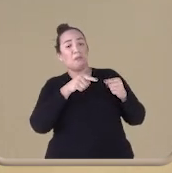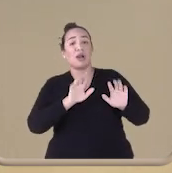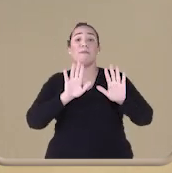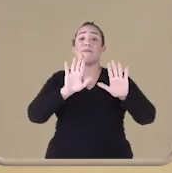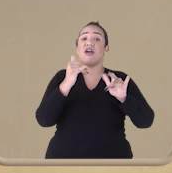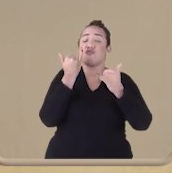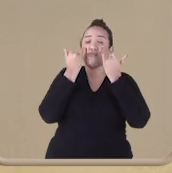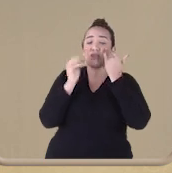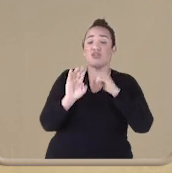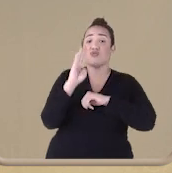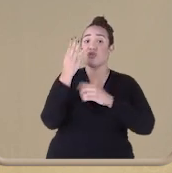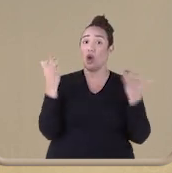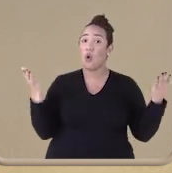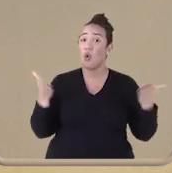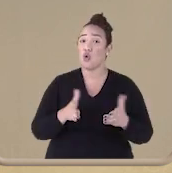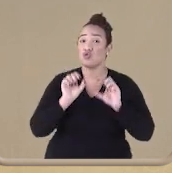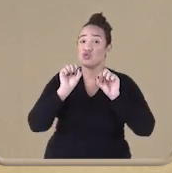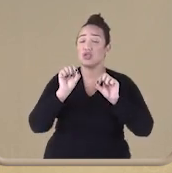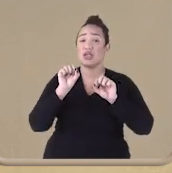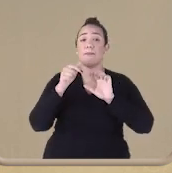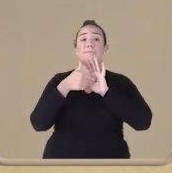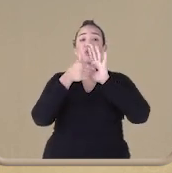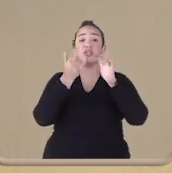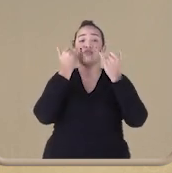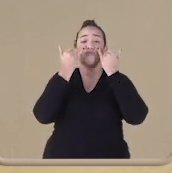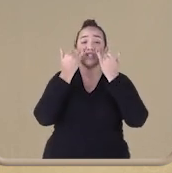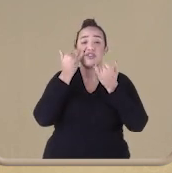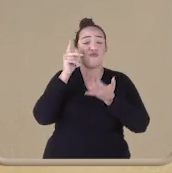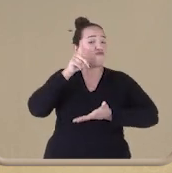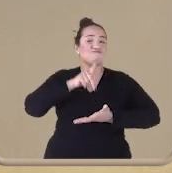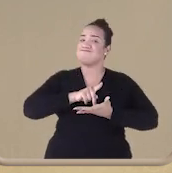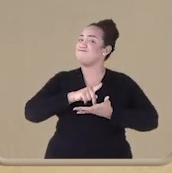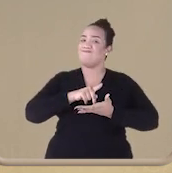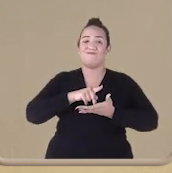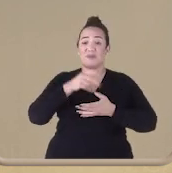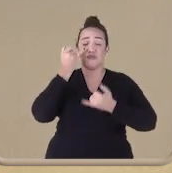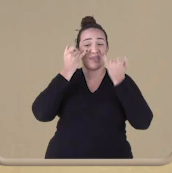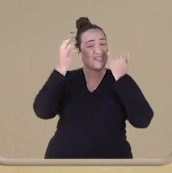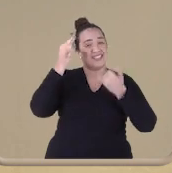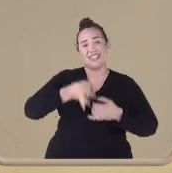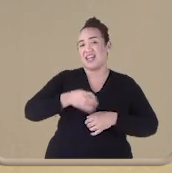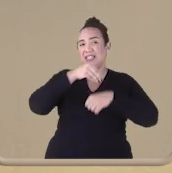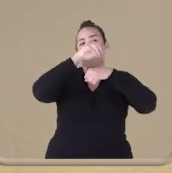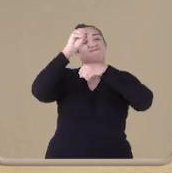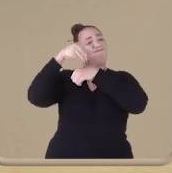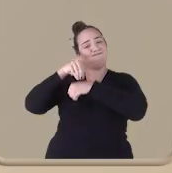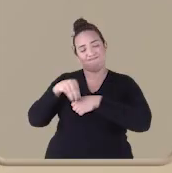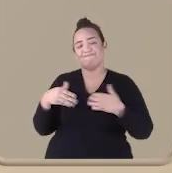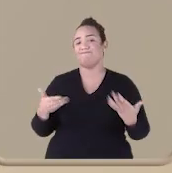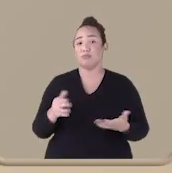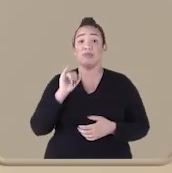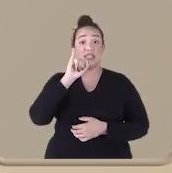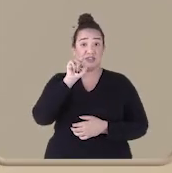notícias falsas, atualmente, buscam disseminar boatos e inverdades com informações que não estão 100% corretas.